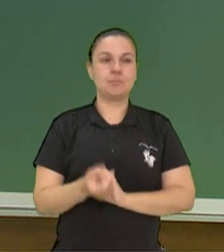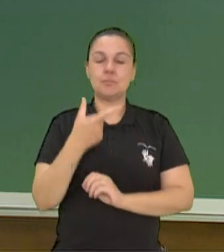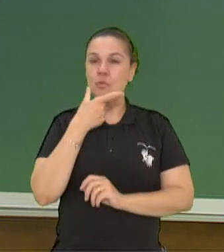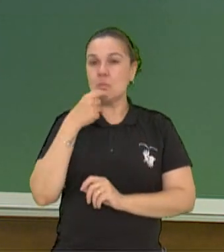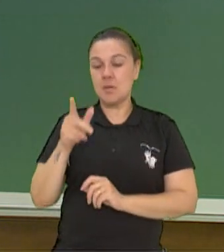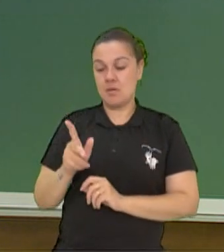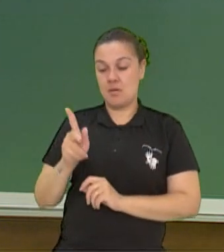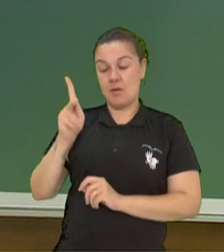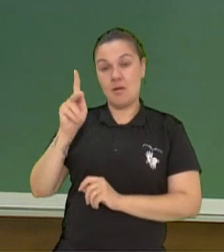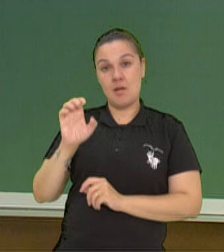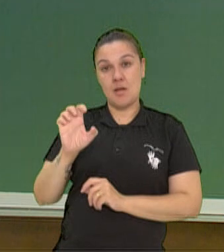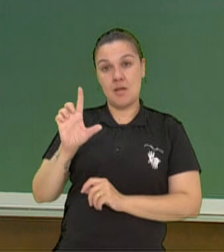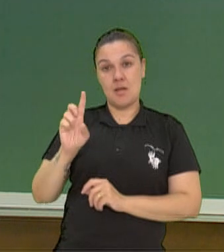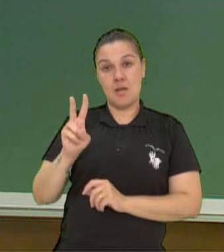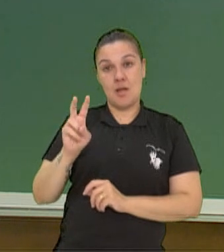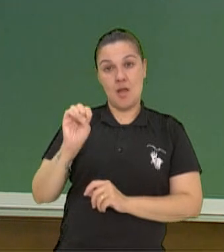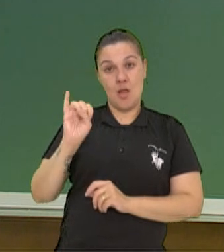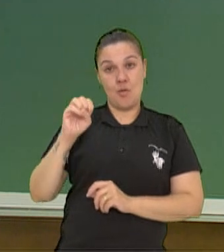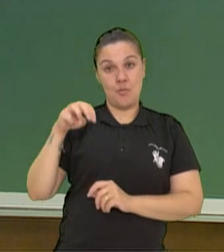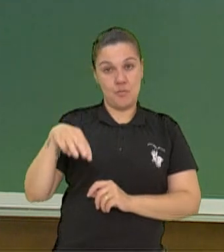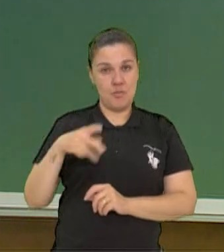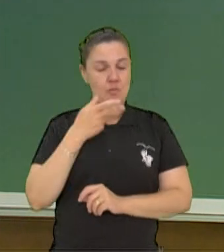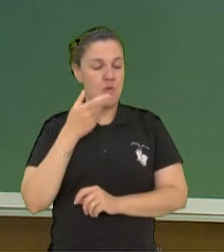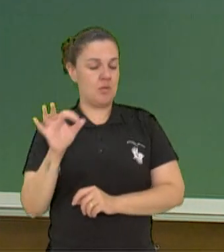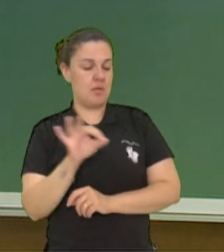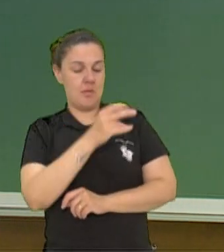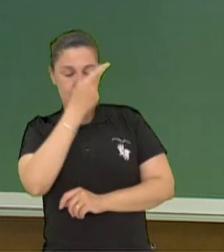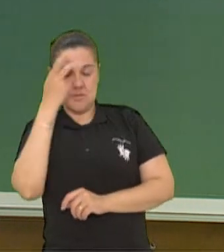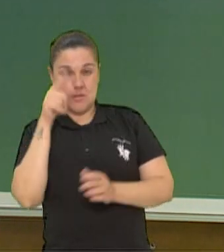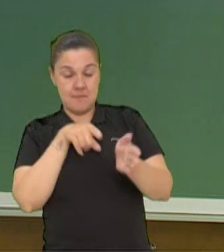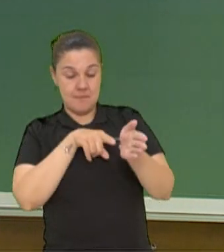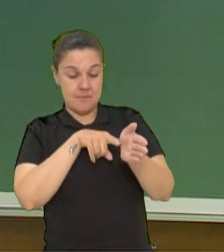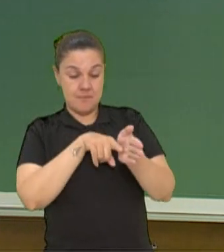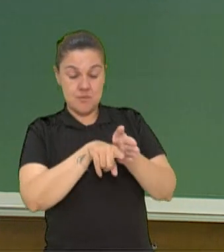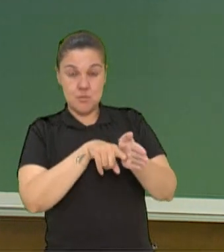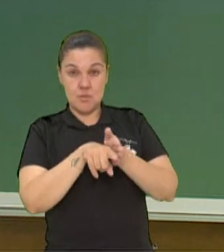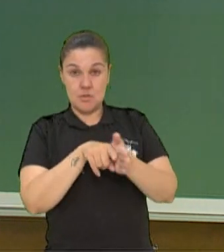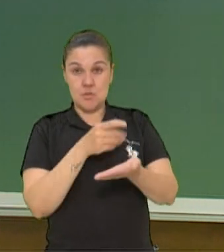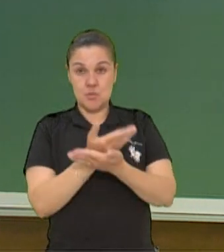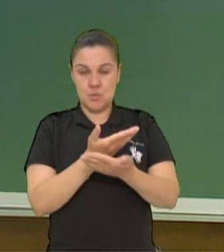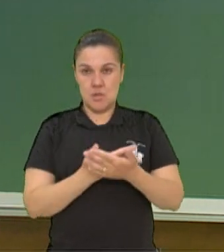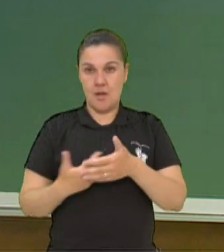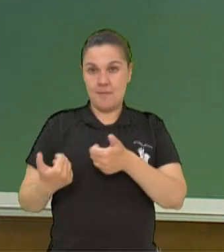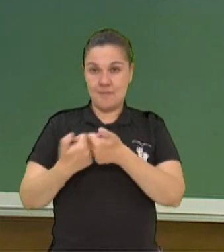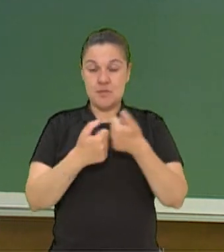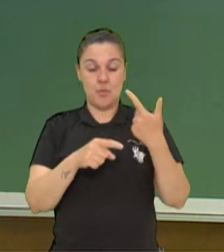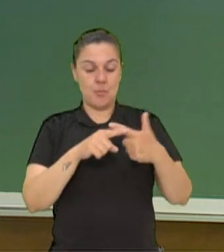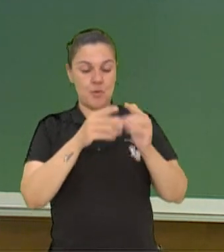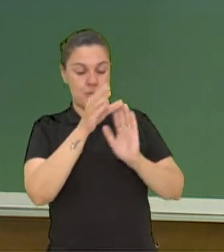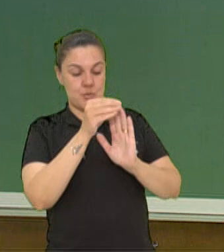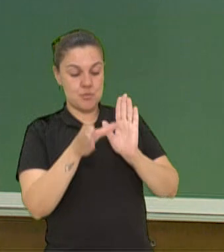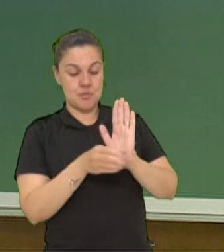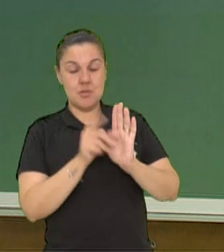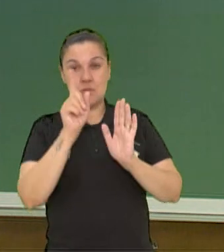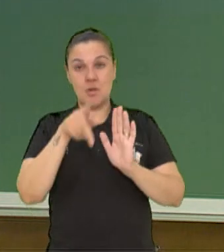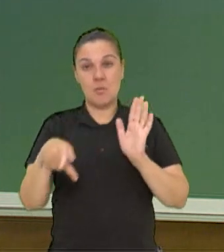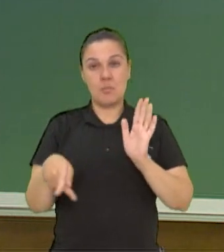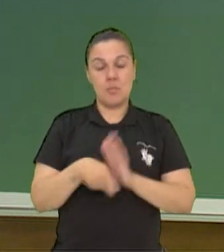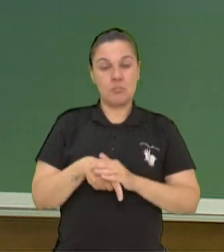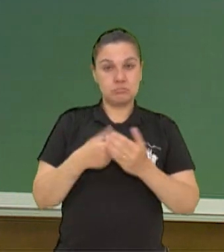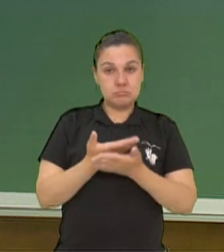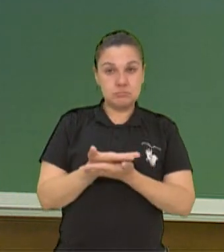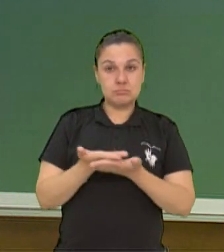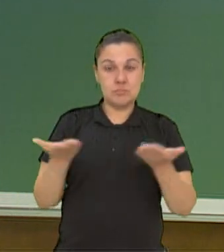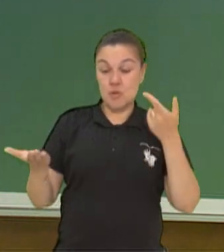verdade, ele falou que não era para ninguém fazer física, para ninguém estudar física, porque os conceitos da física basicamente estavam